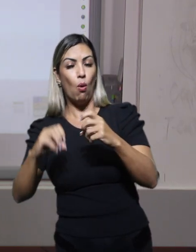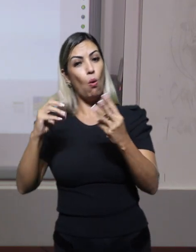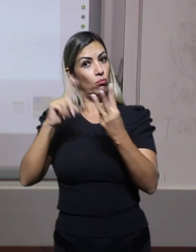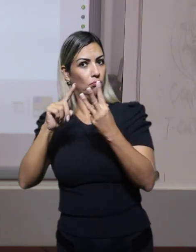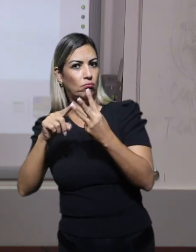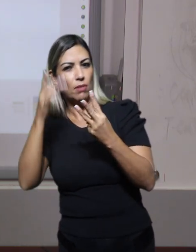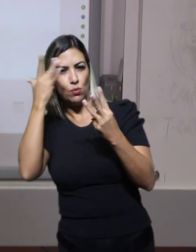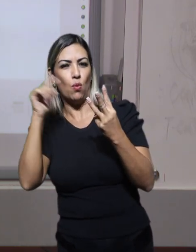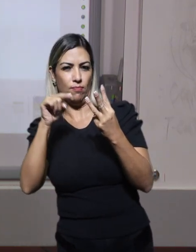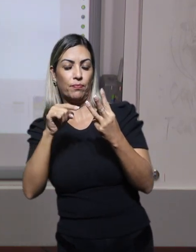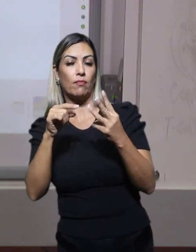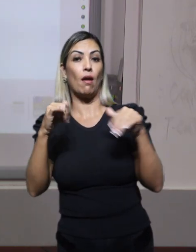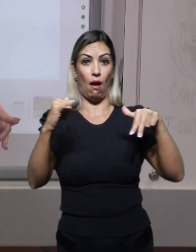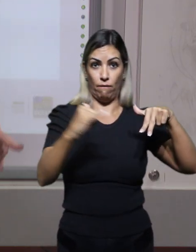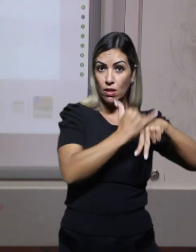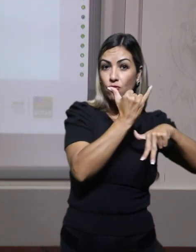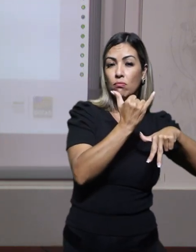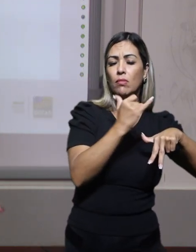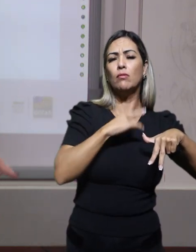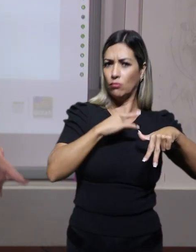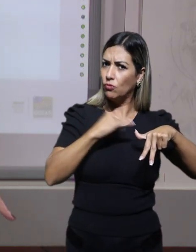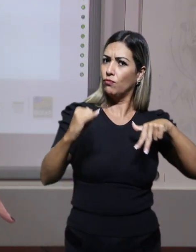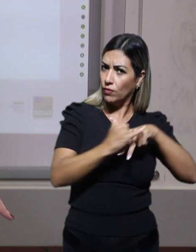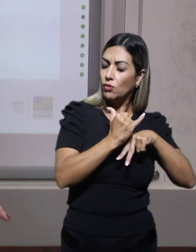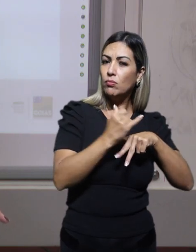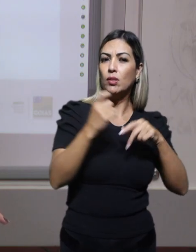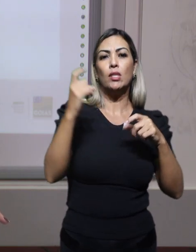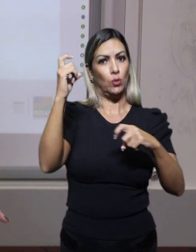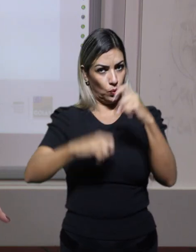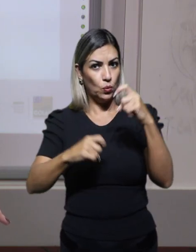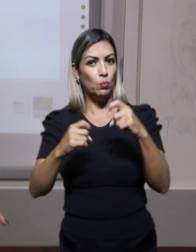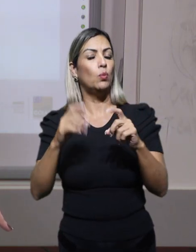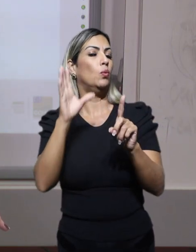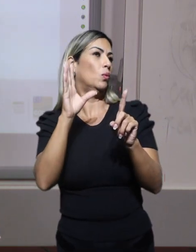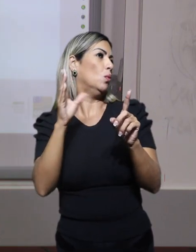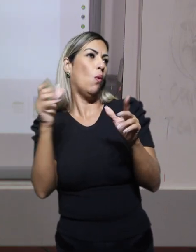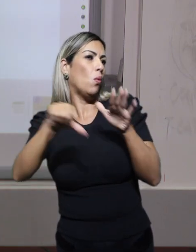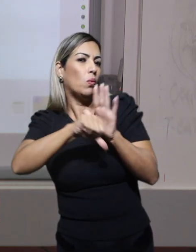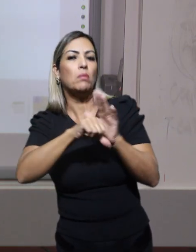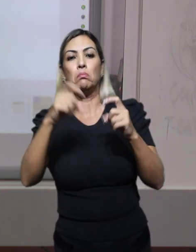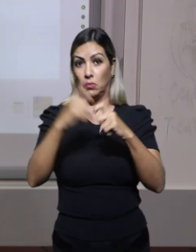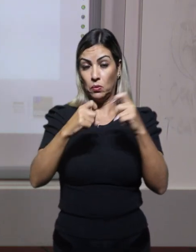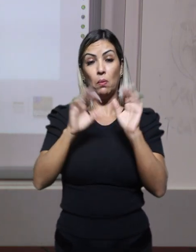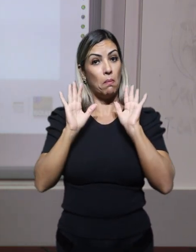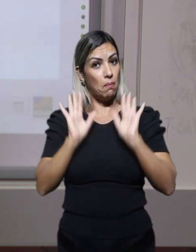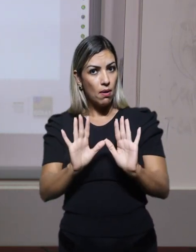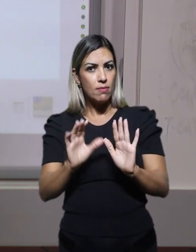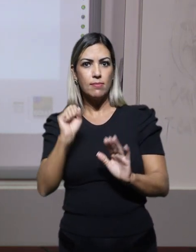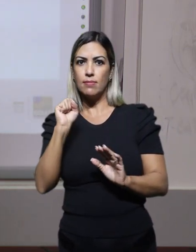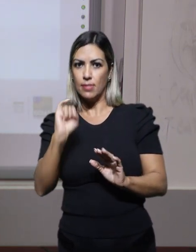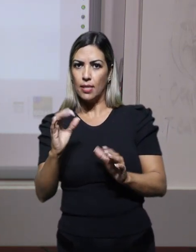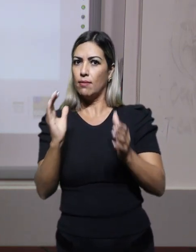seja, a vítima, ela tinha sido vítima de um estupro ou outro crime sexual, mas se o